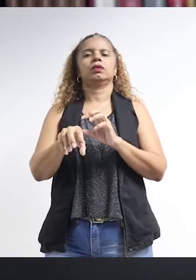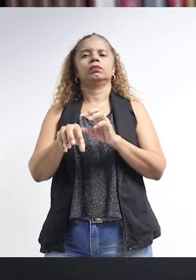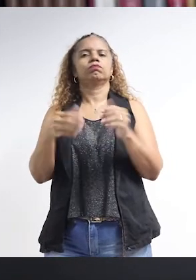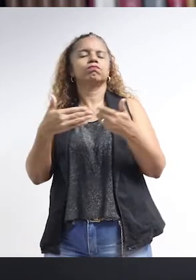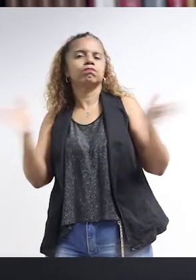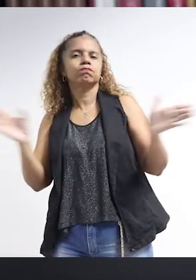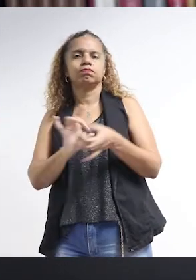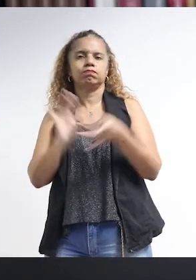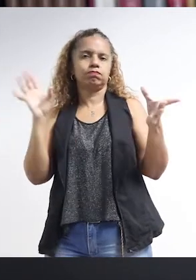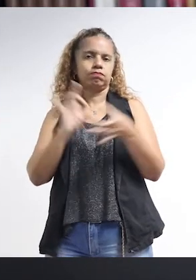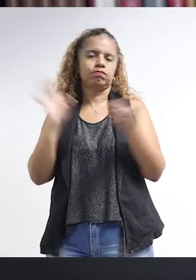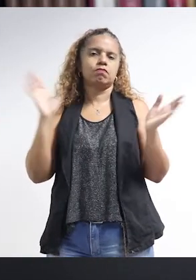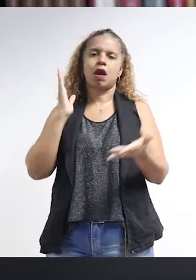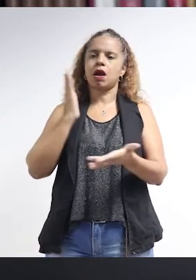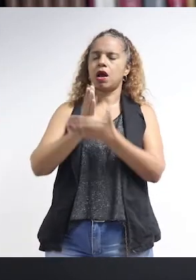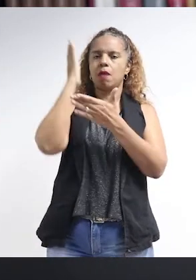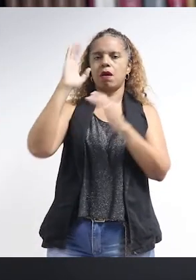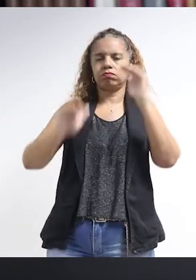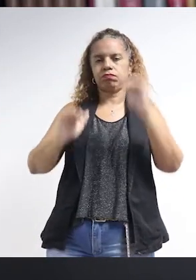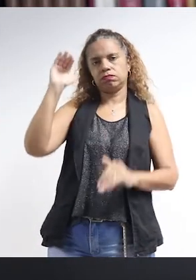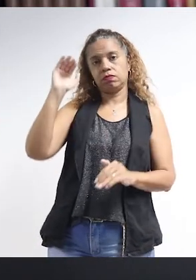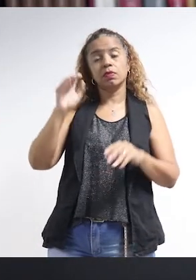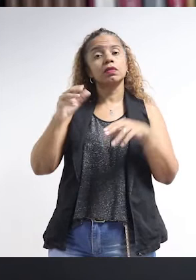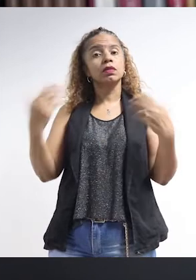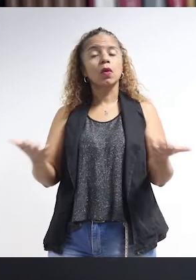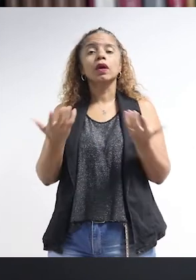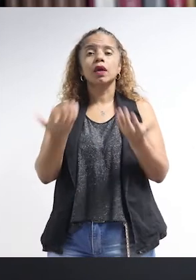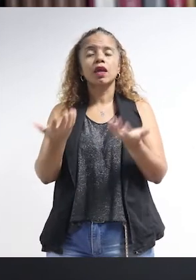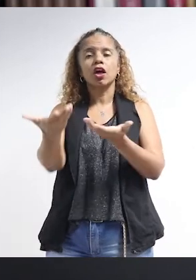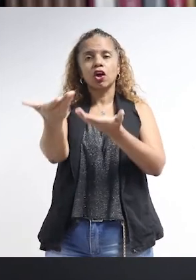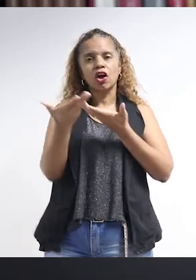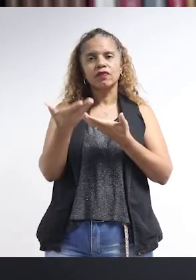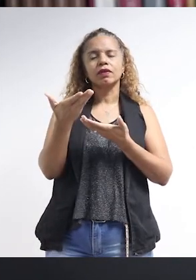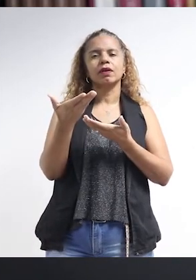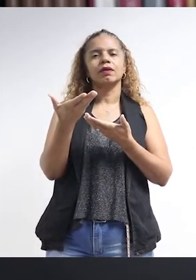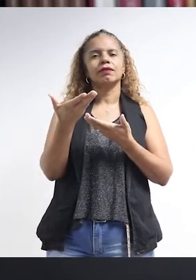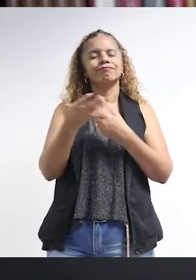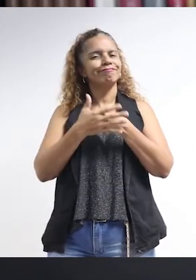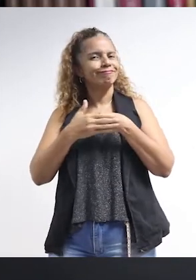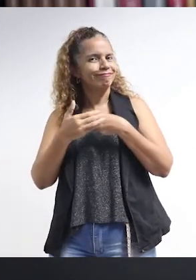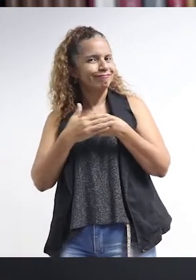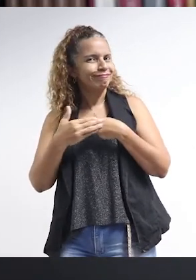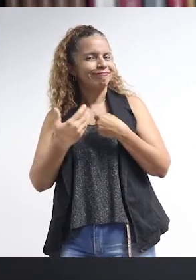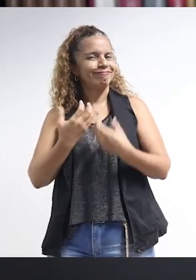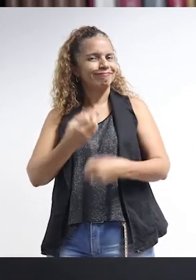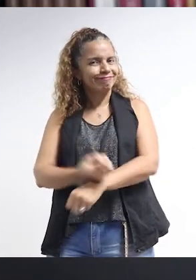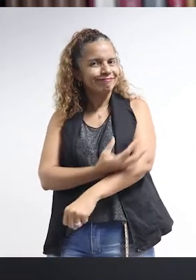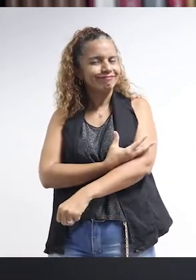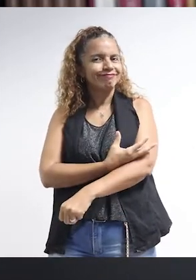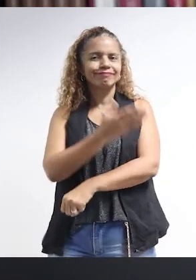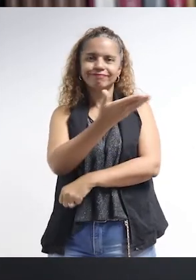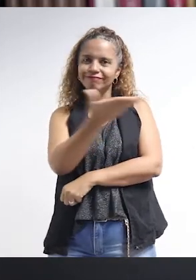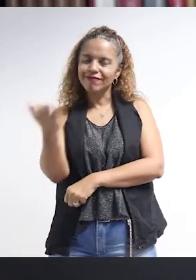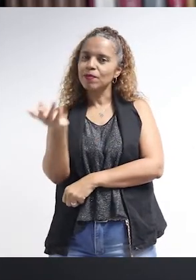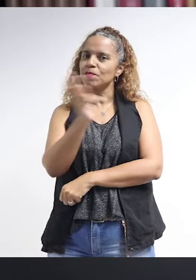toda forma de desigualdade social e racial. Então, queria deixar um convite afetuoso aos colegas, professores